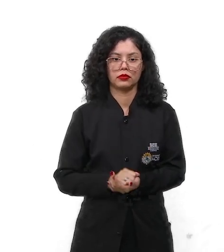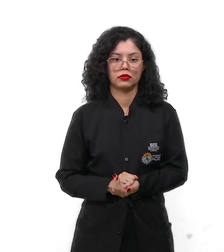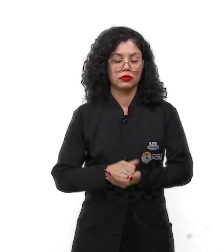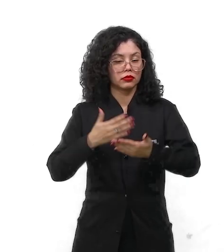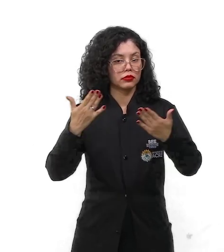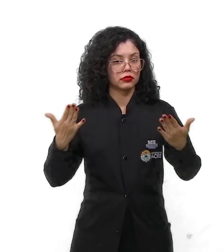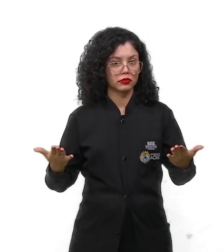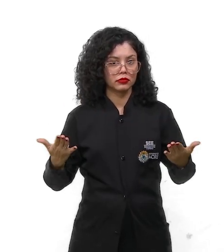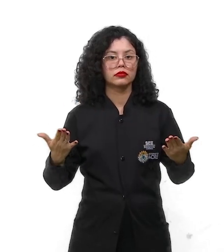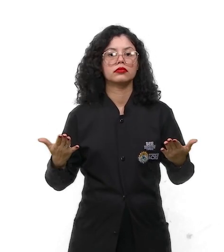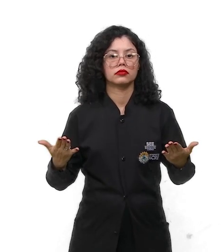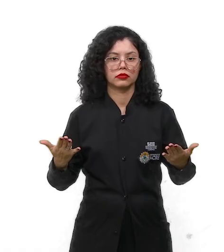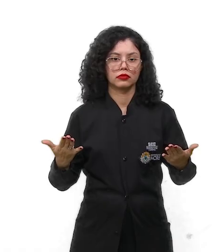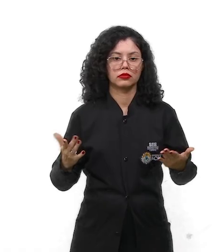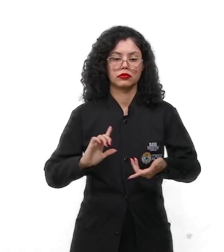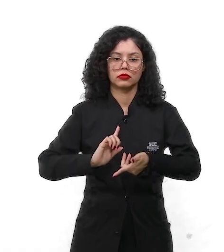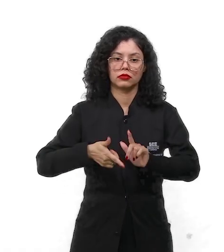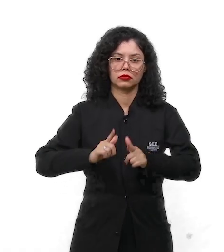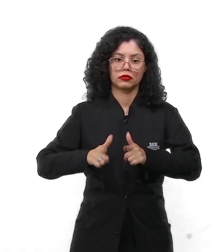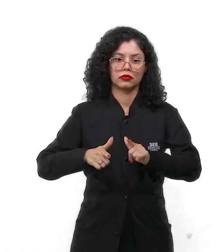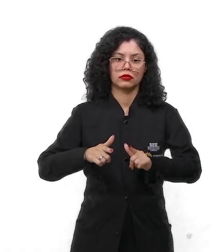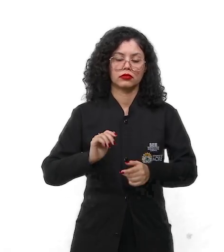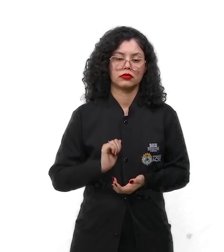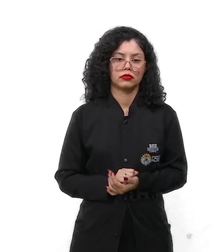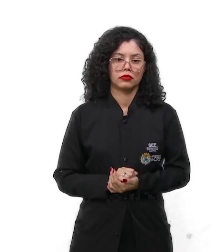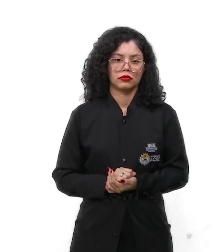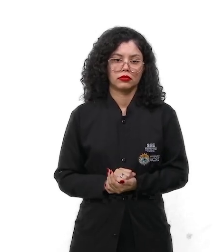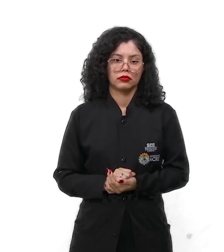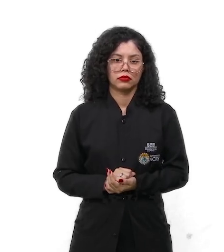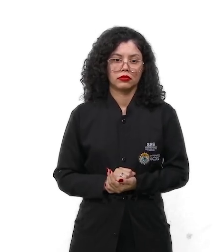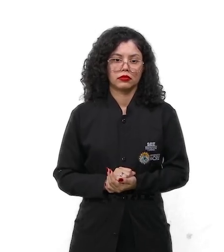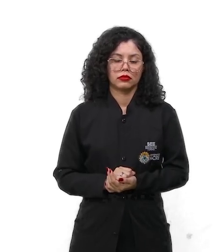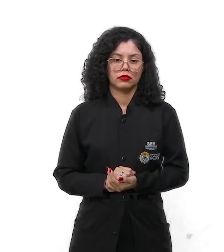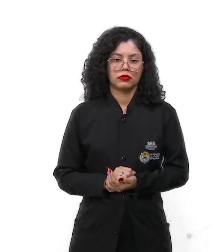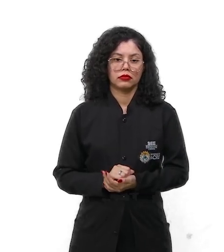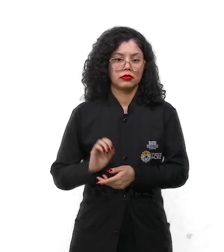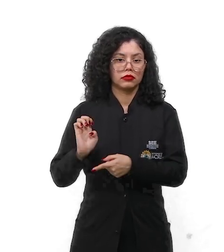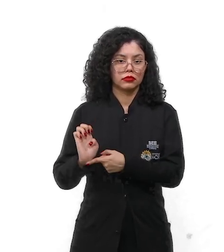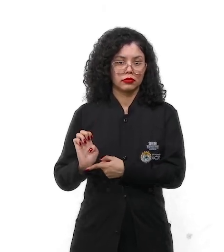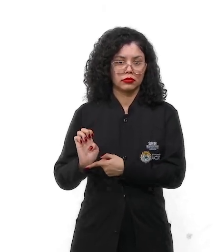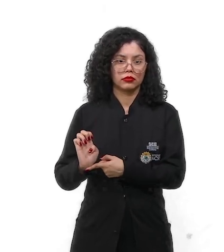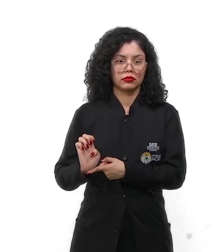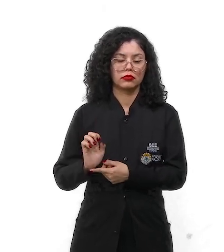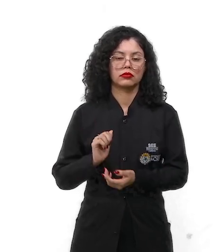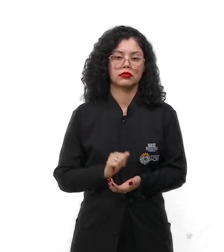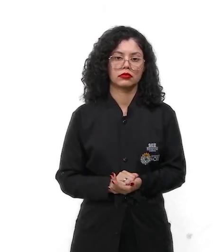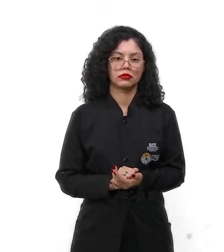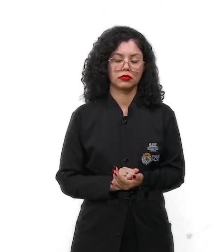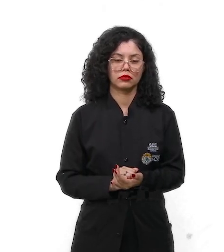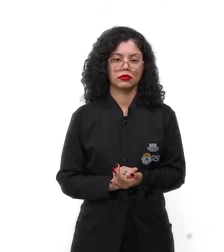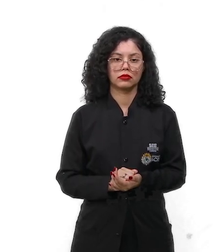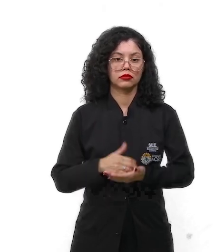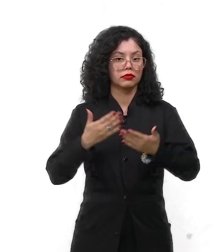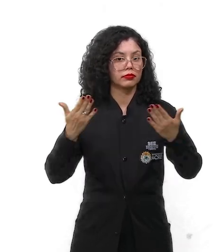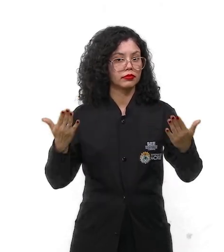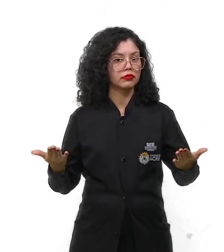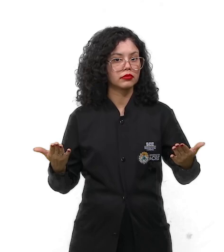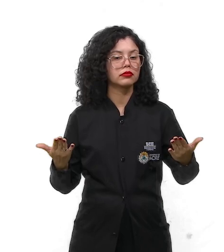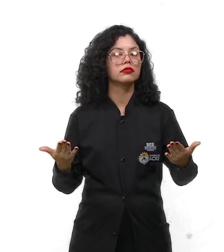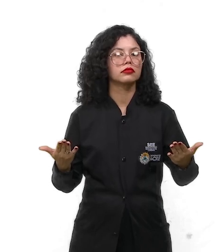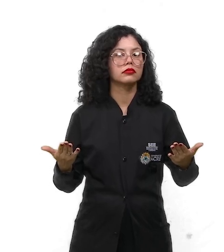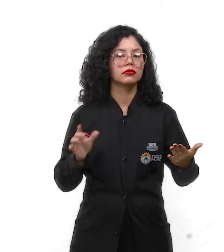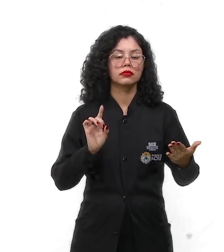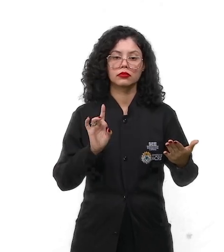Então, acertou quem anotou a letra E, ok? Pessoal,